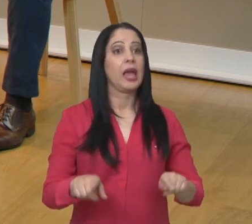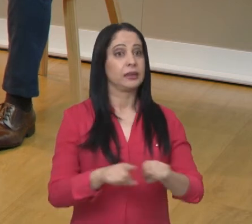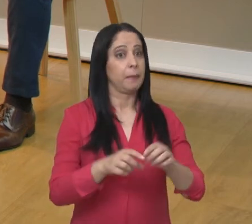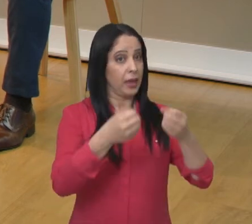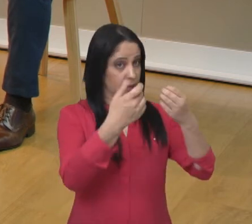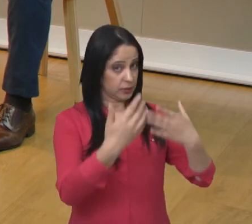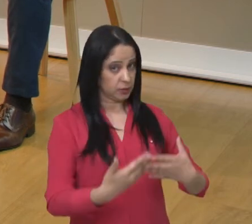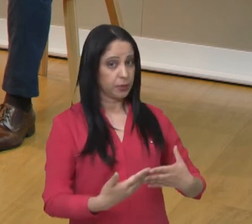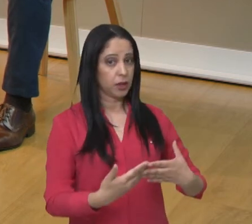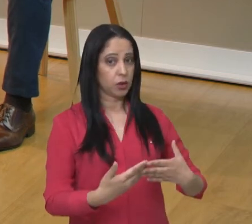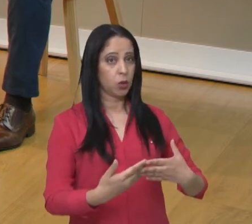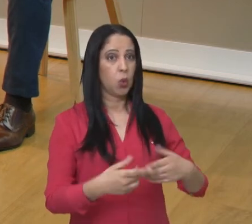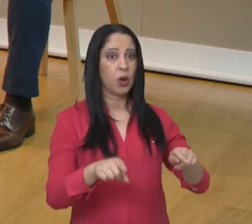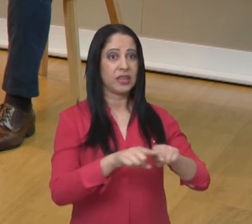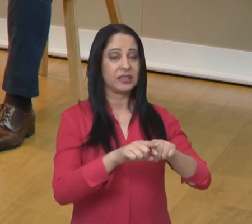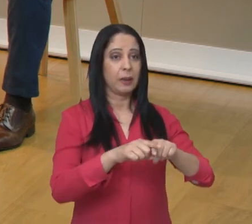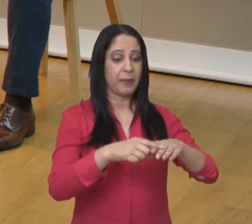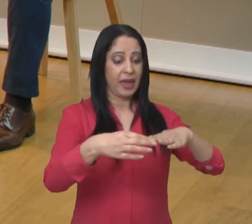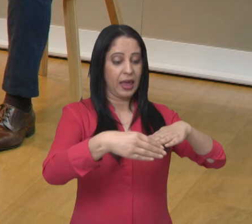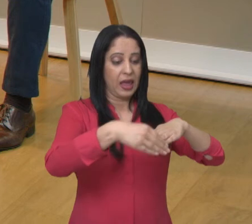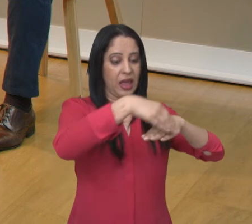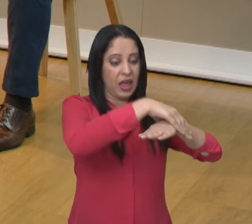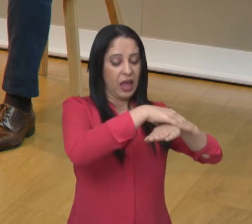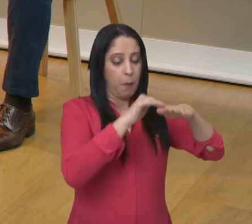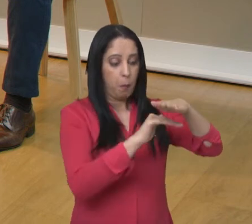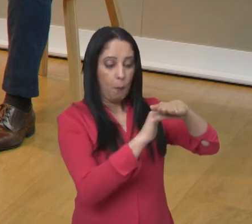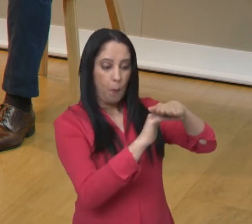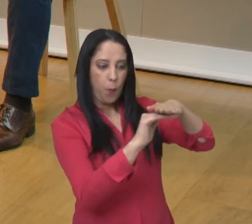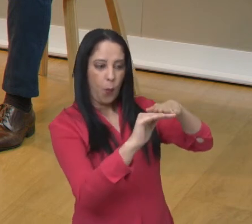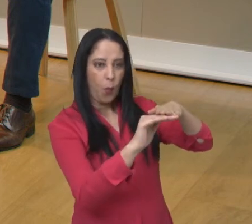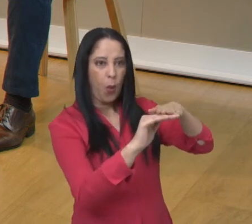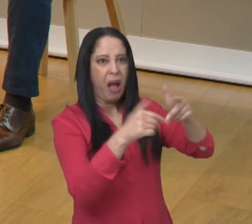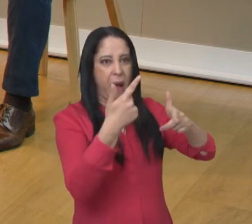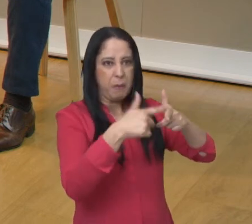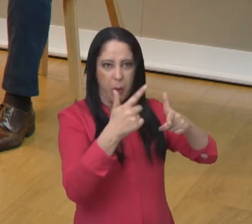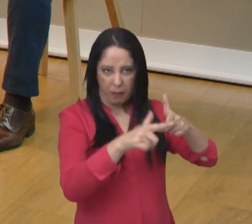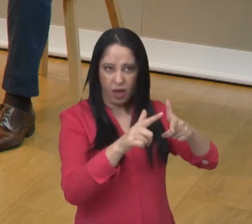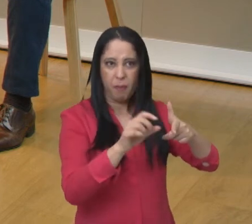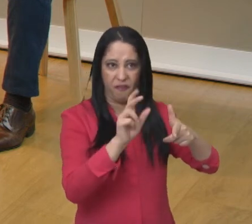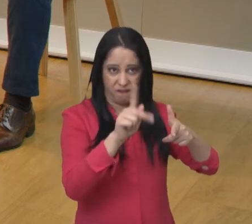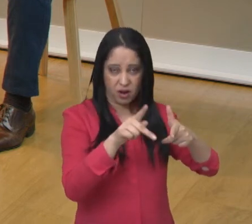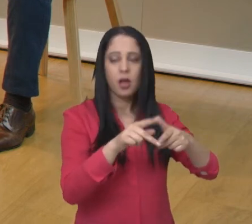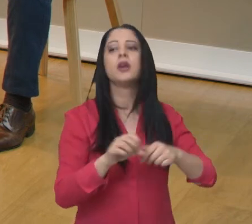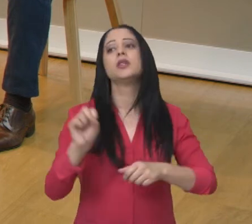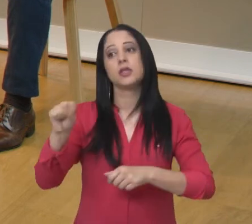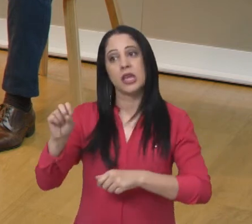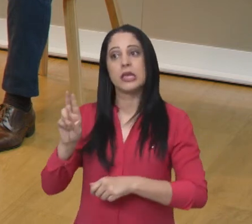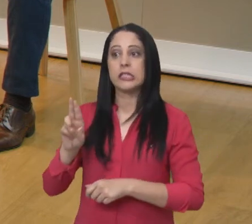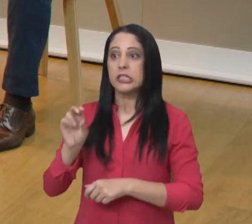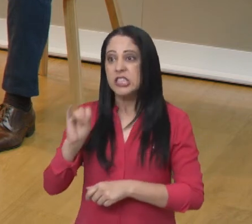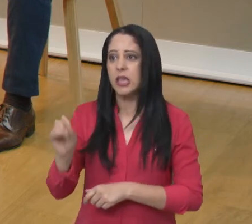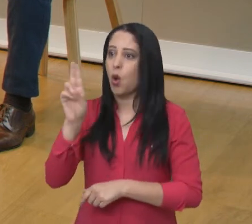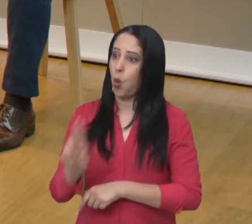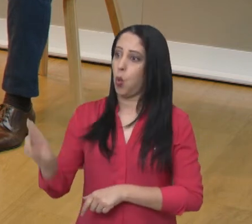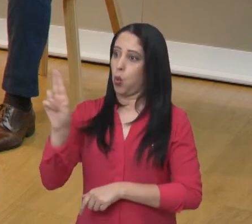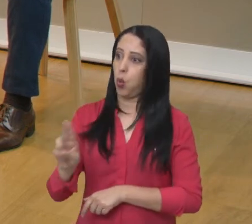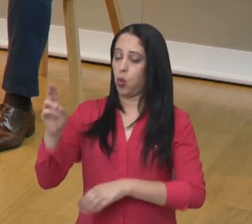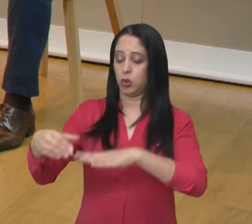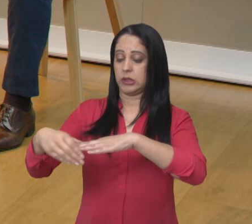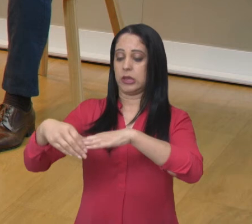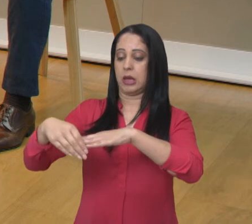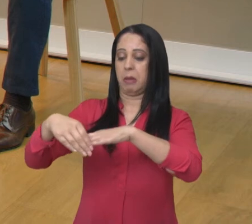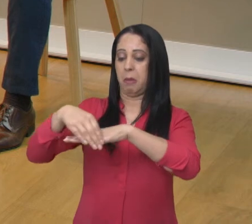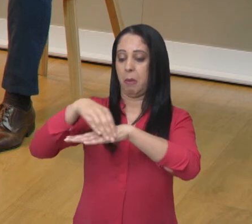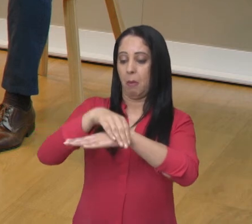na coluna. Inclusive, o senhor já falou aqui no bloco anterior que a rasteirinha, essa sim pode ser um problema. O uso excessivo também pode, tem que